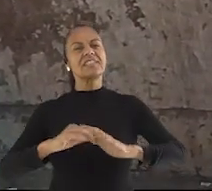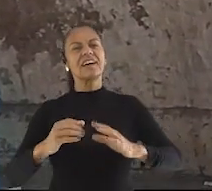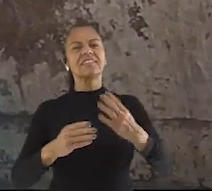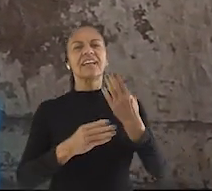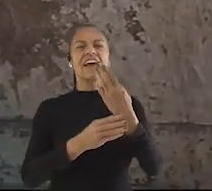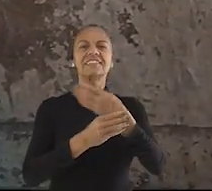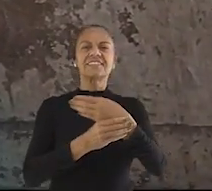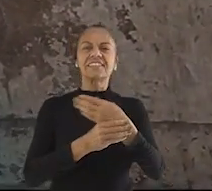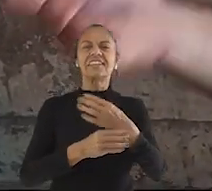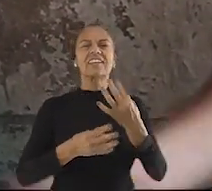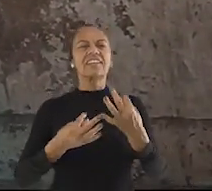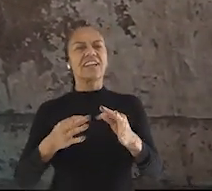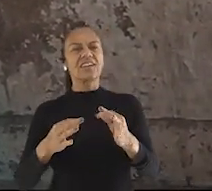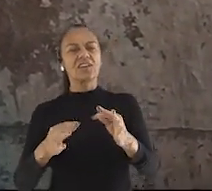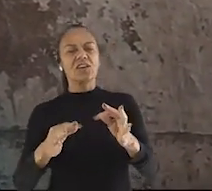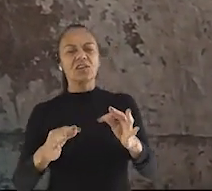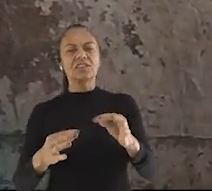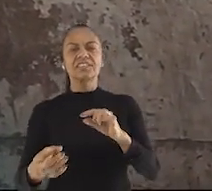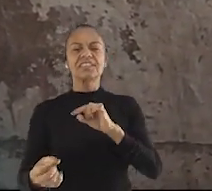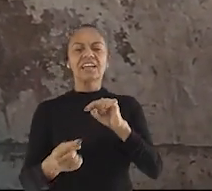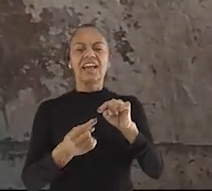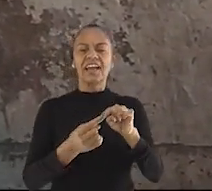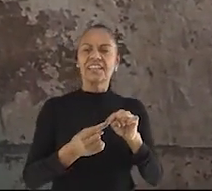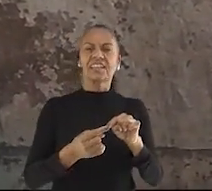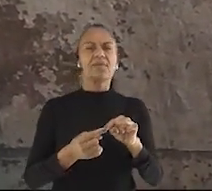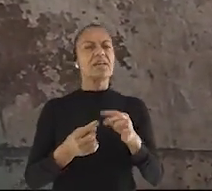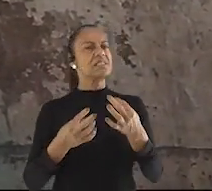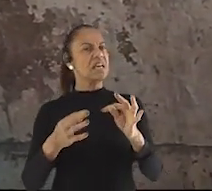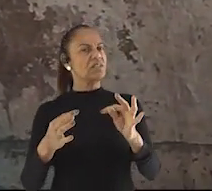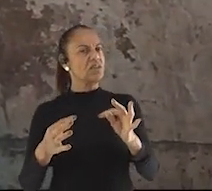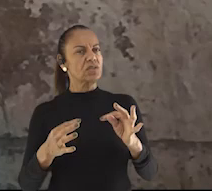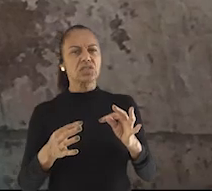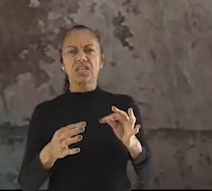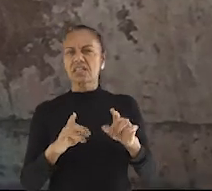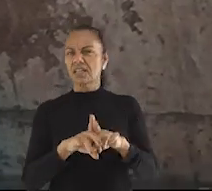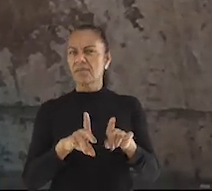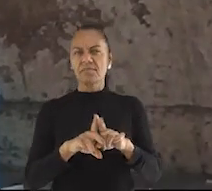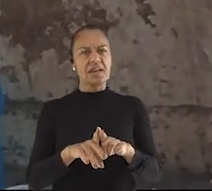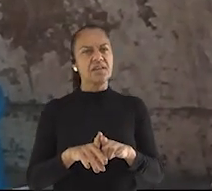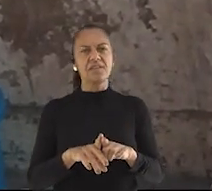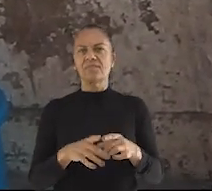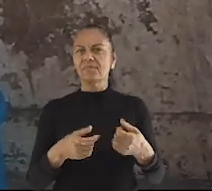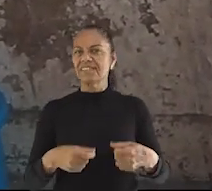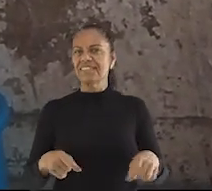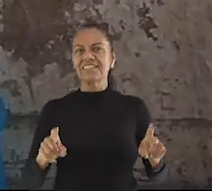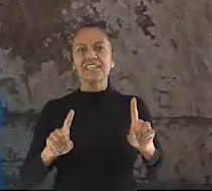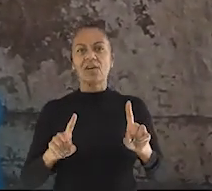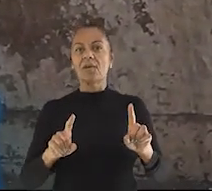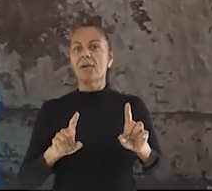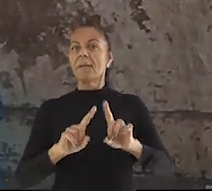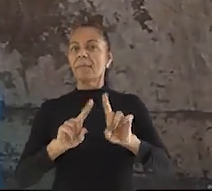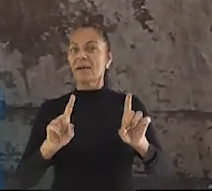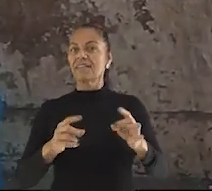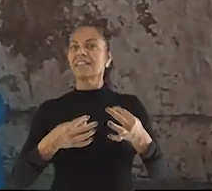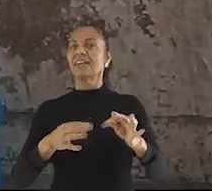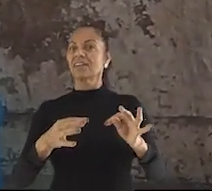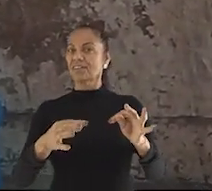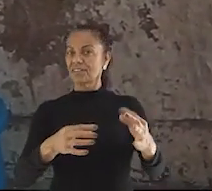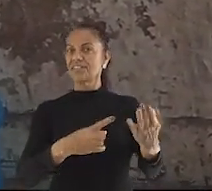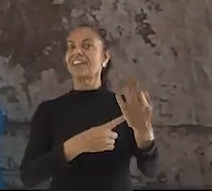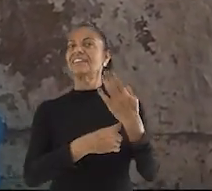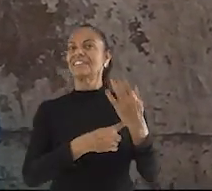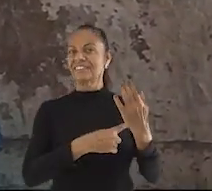tudo isso, nós vamos levando a profissão e vivendo com a tecnologia e sem a tecnologia. Mas ela veio para nos